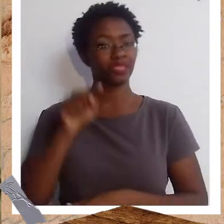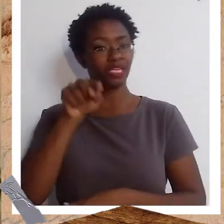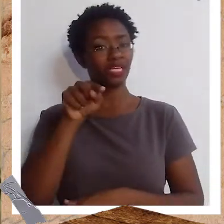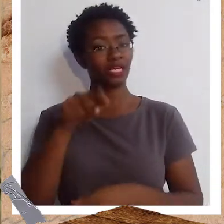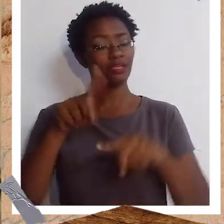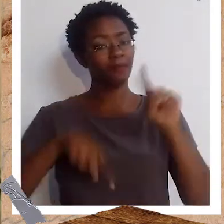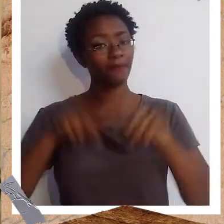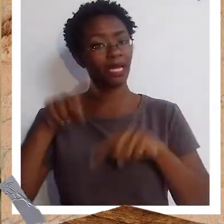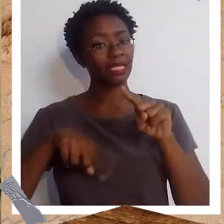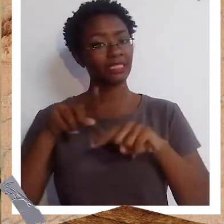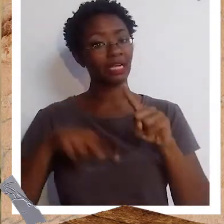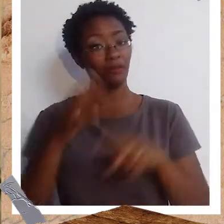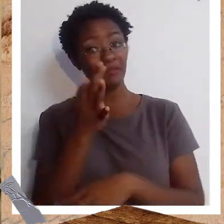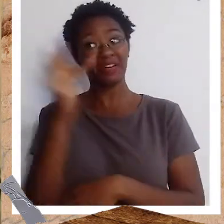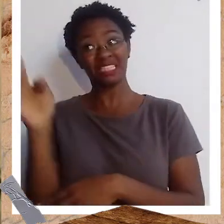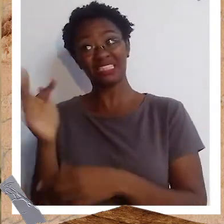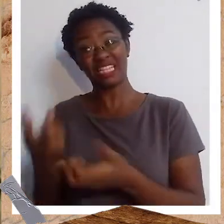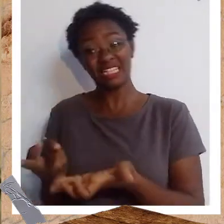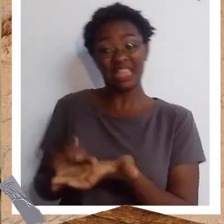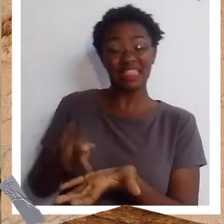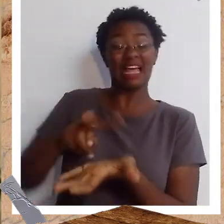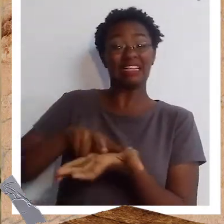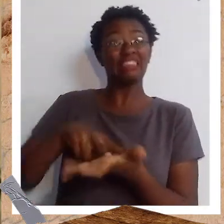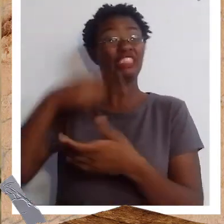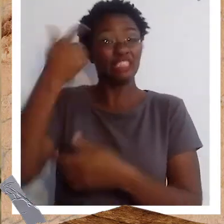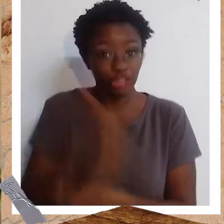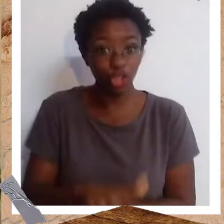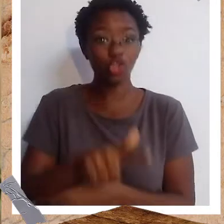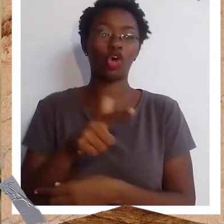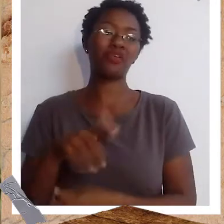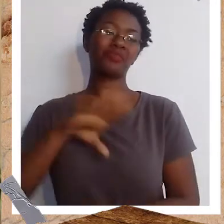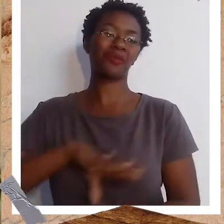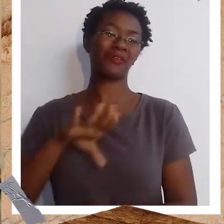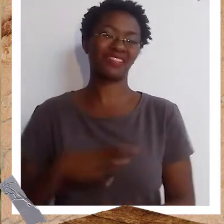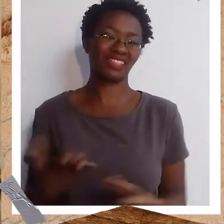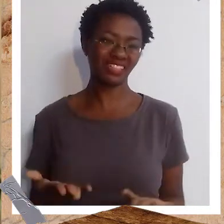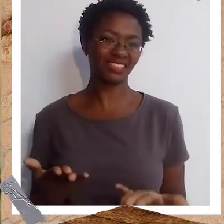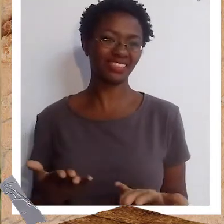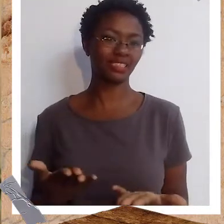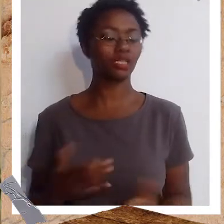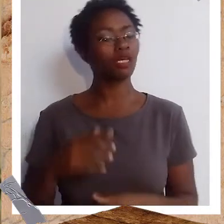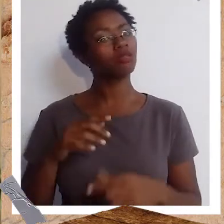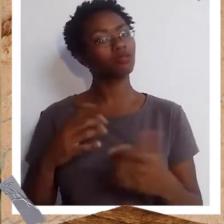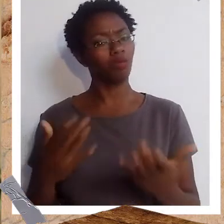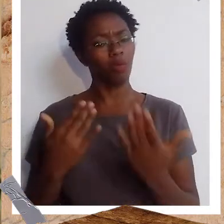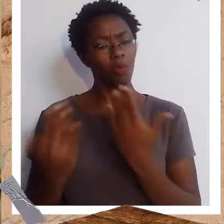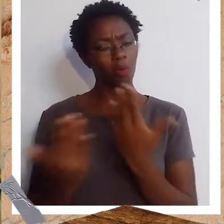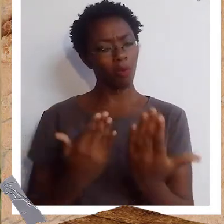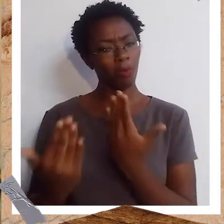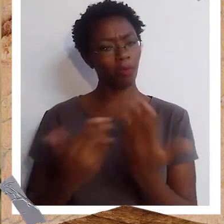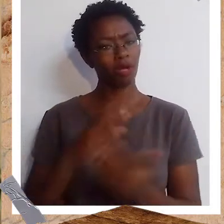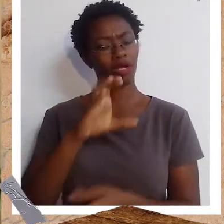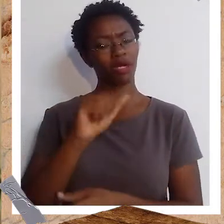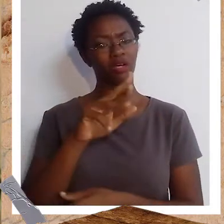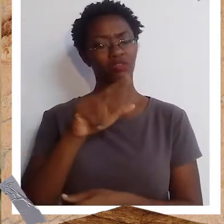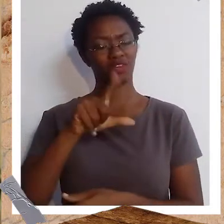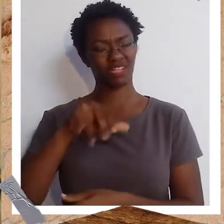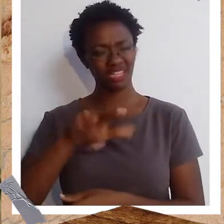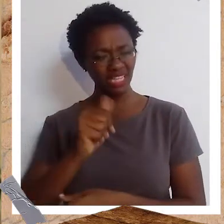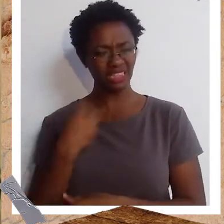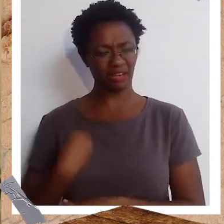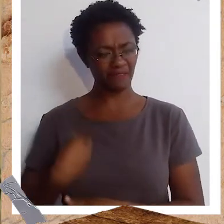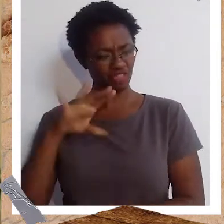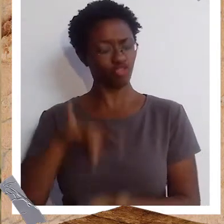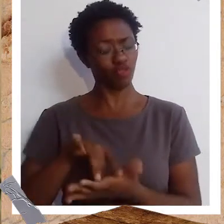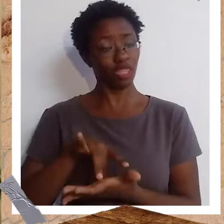material francês foi traduzido para o português. Ora, quando a gente contrasta com a letra de Carolina, a gente vê um abismo, e para